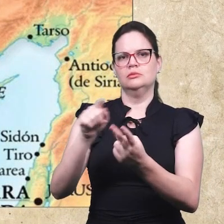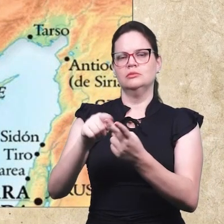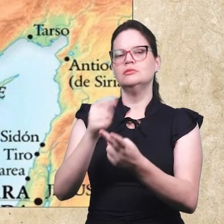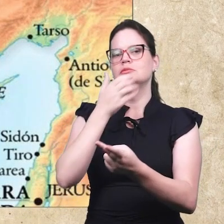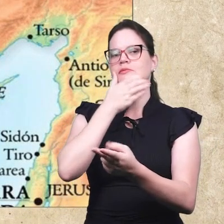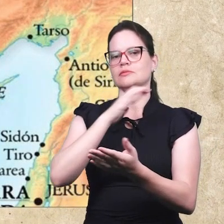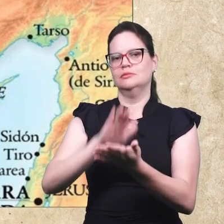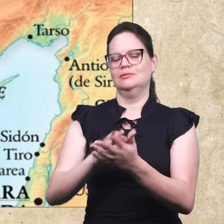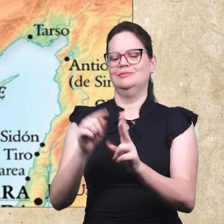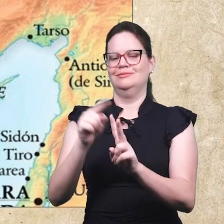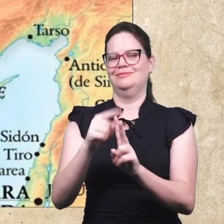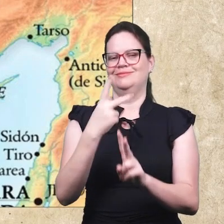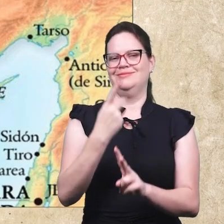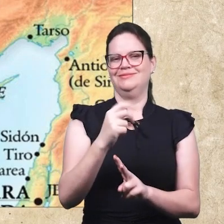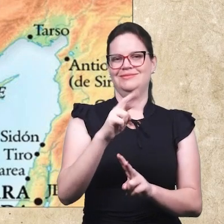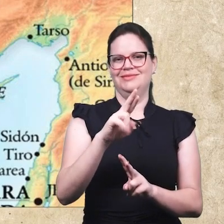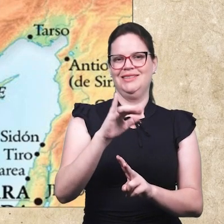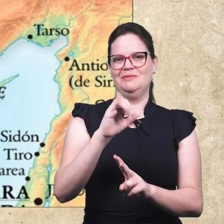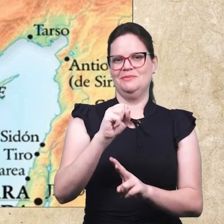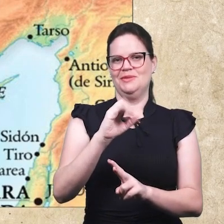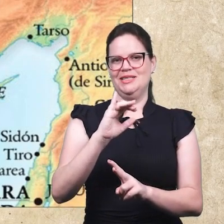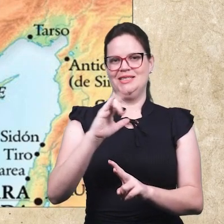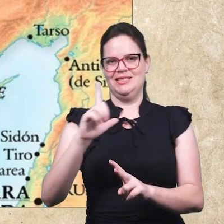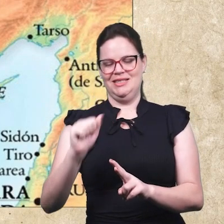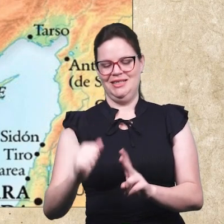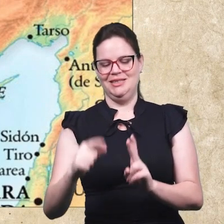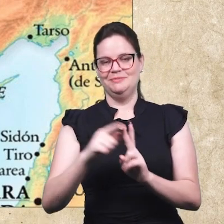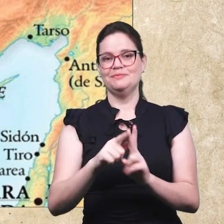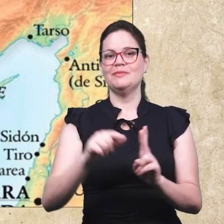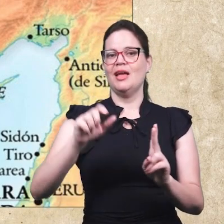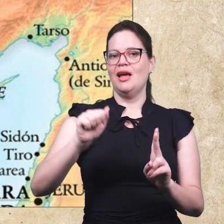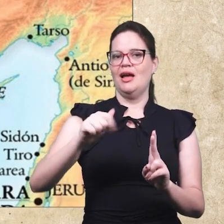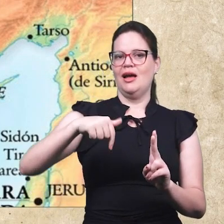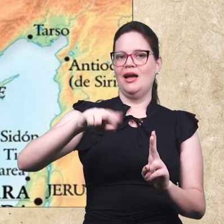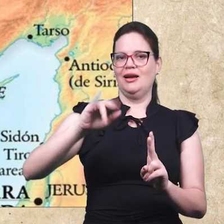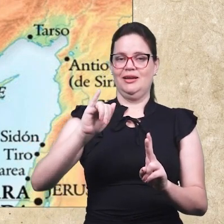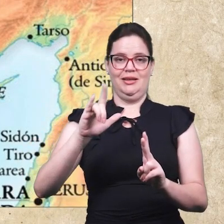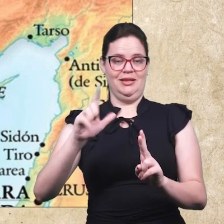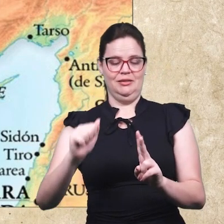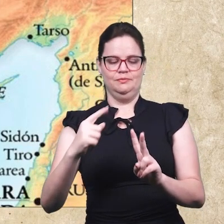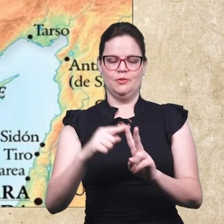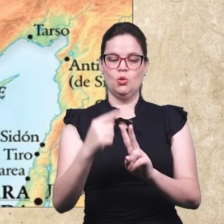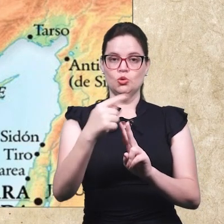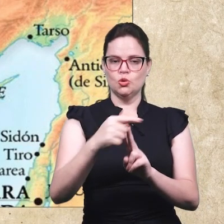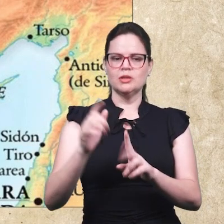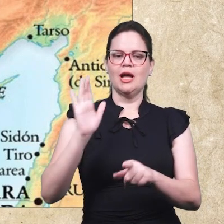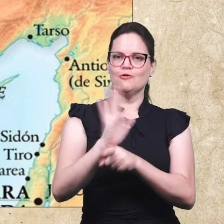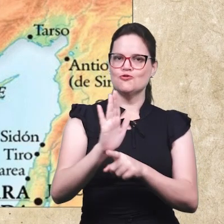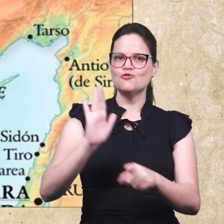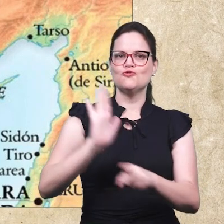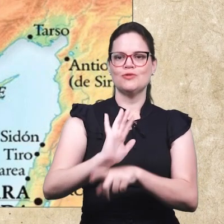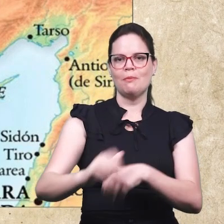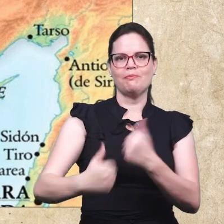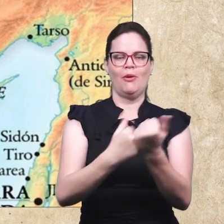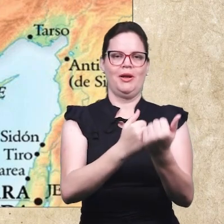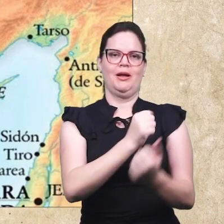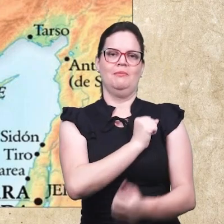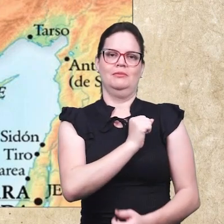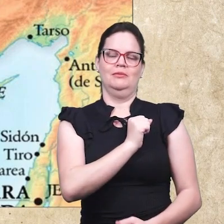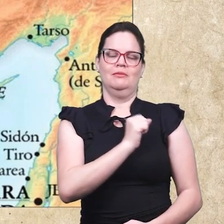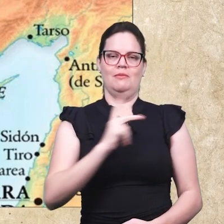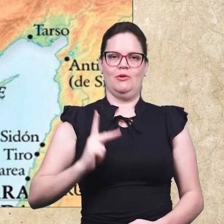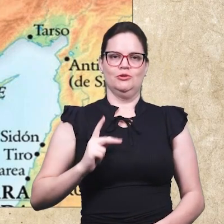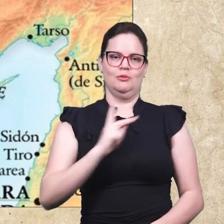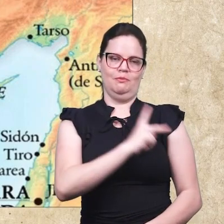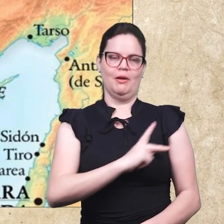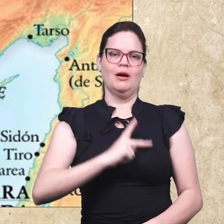de Roma. É Priscila e Áquila. Éfeso, né? São grandes ajudadores de Paulo no